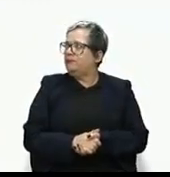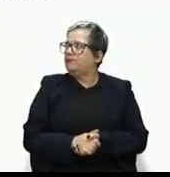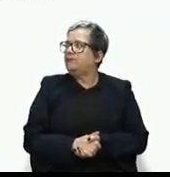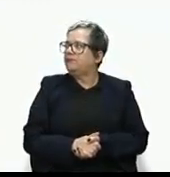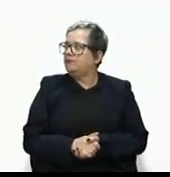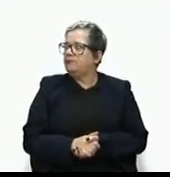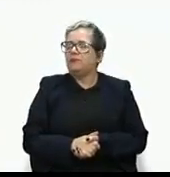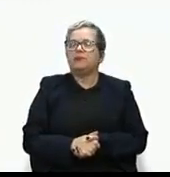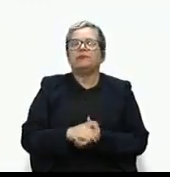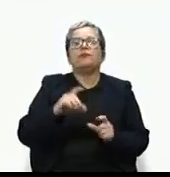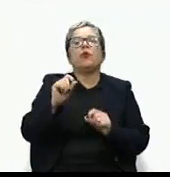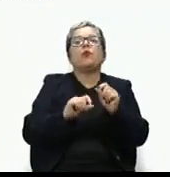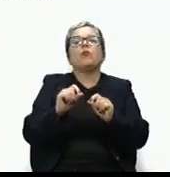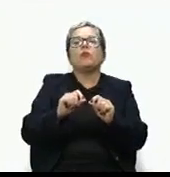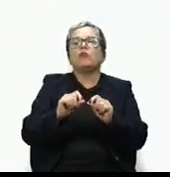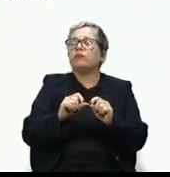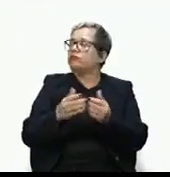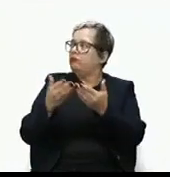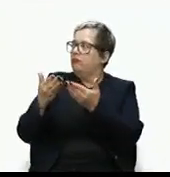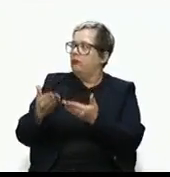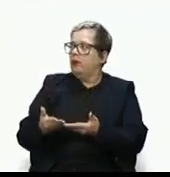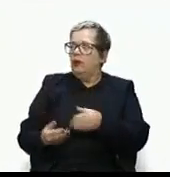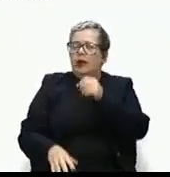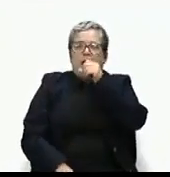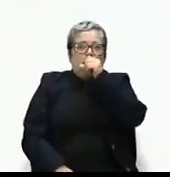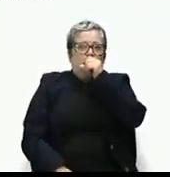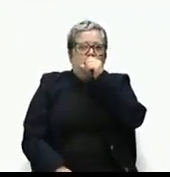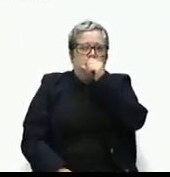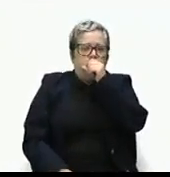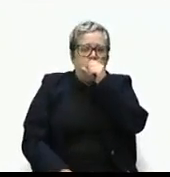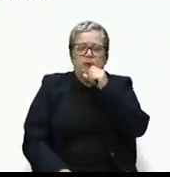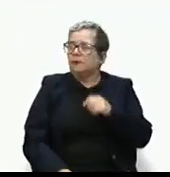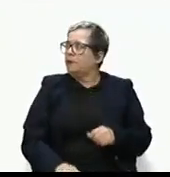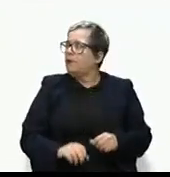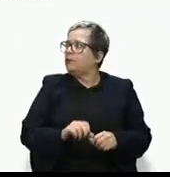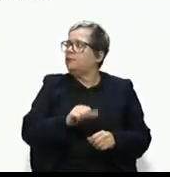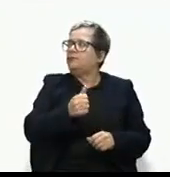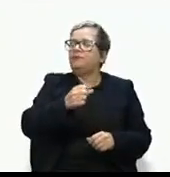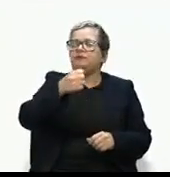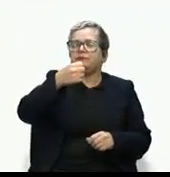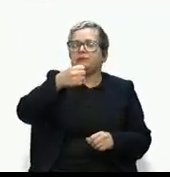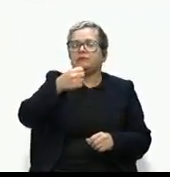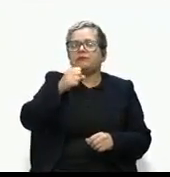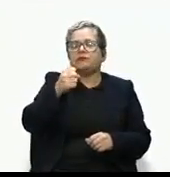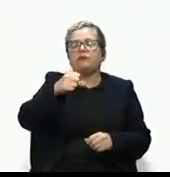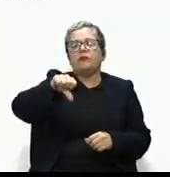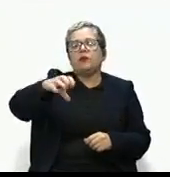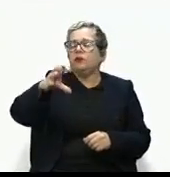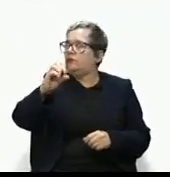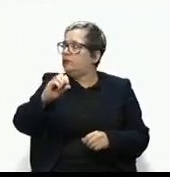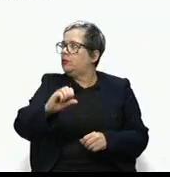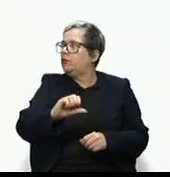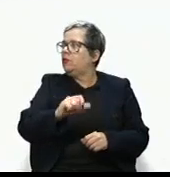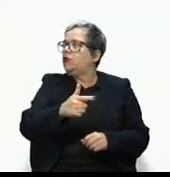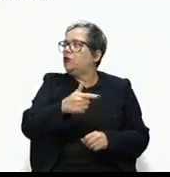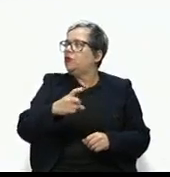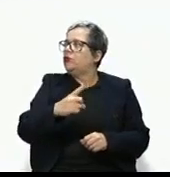Qual que é a 2ª linha? Do 1890, do 2120,